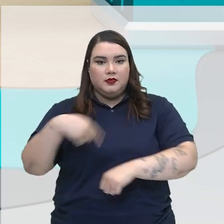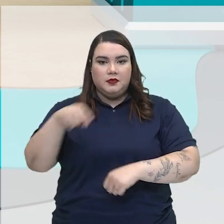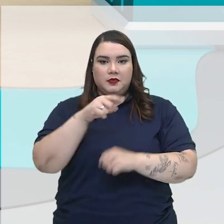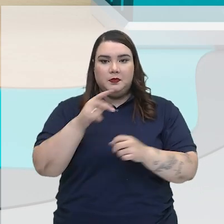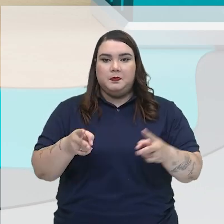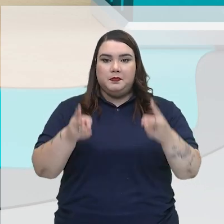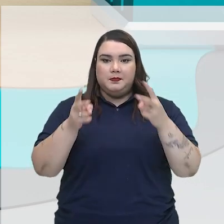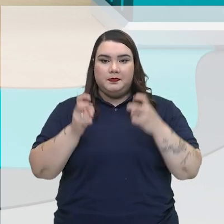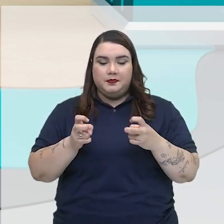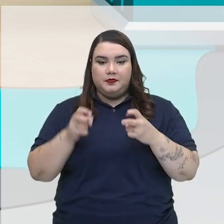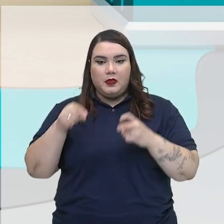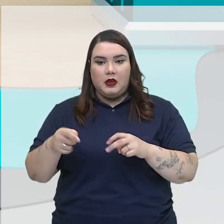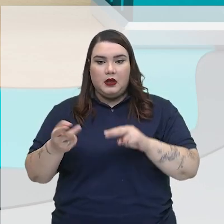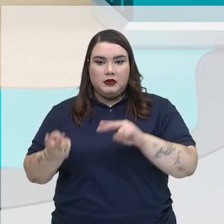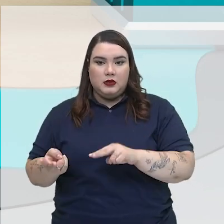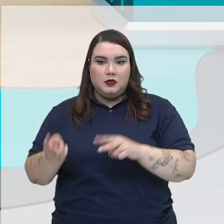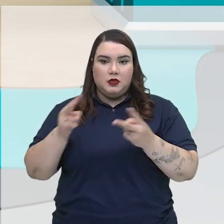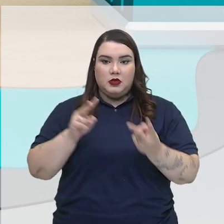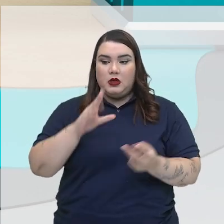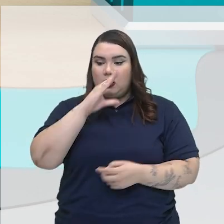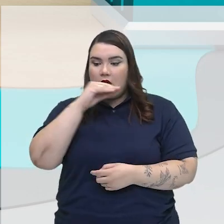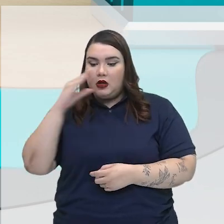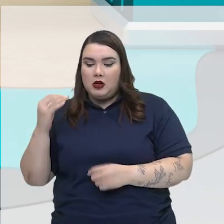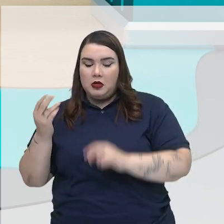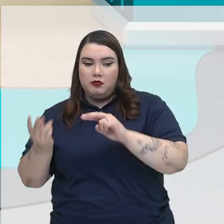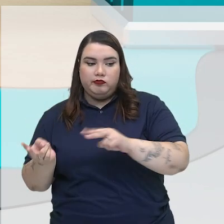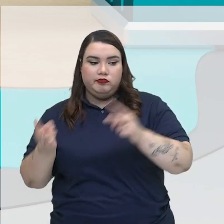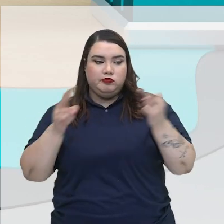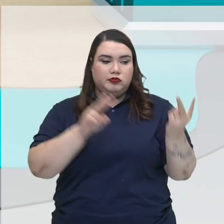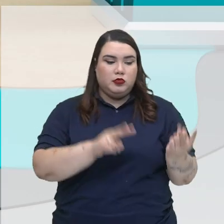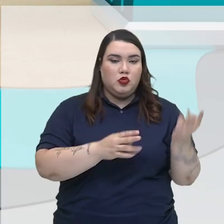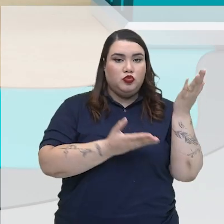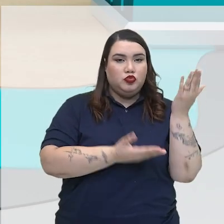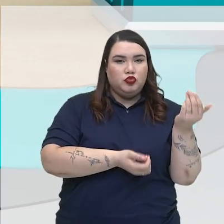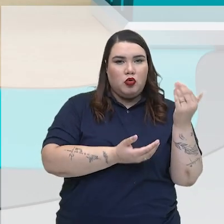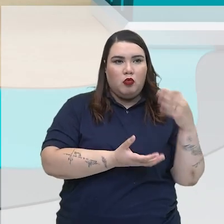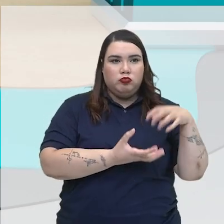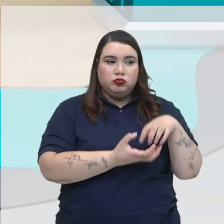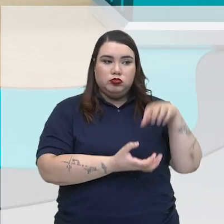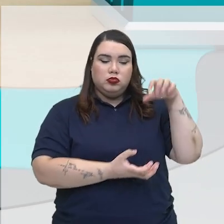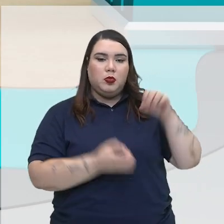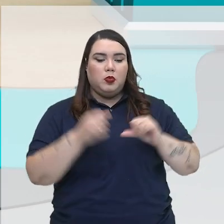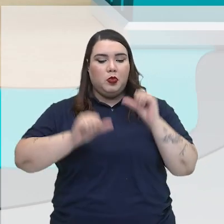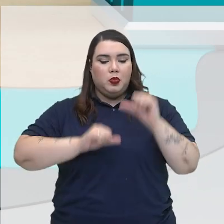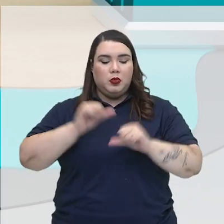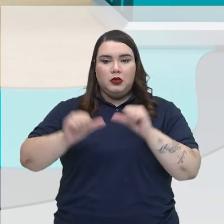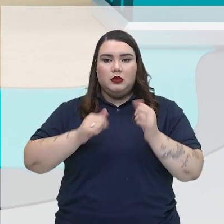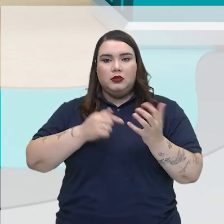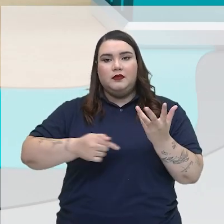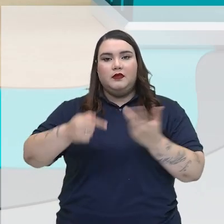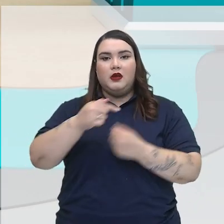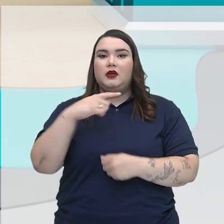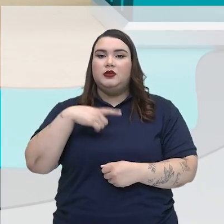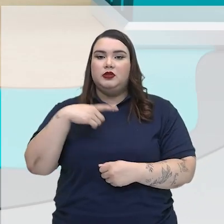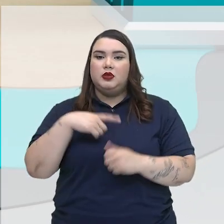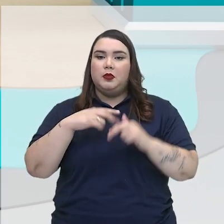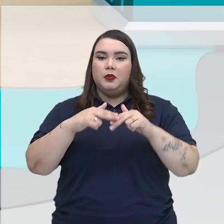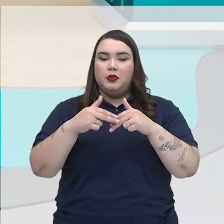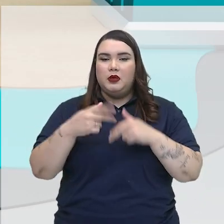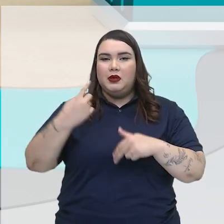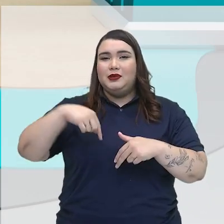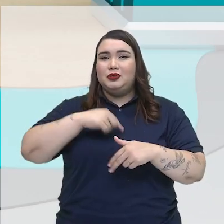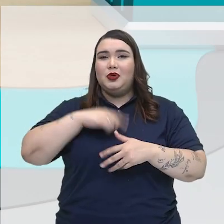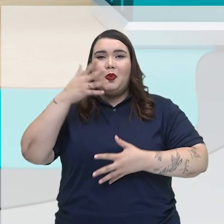transição da infância para a vida adulta, muitas mudanças ocorrem. Por isso que é comum a gente ficar confuso,